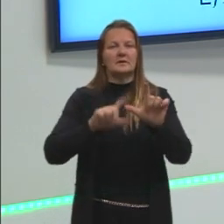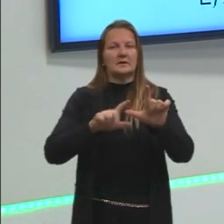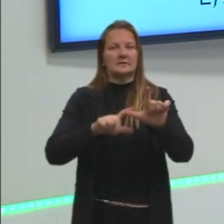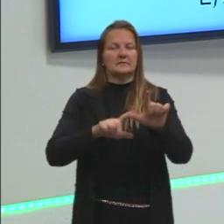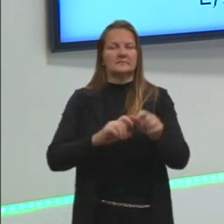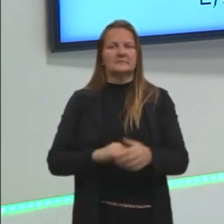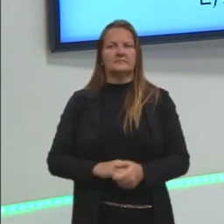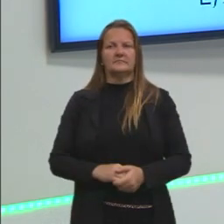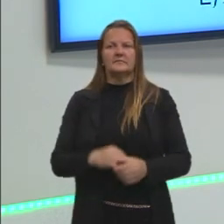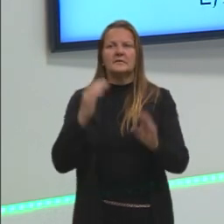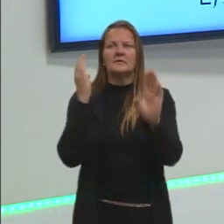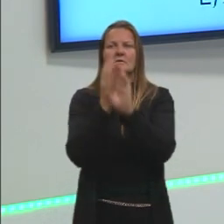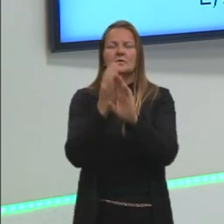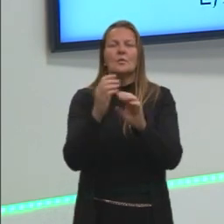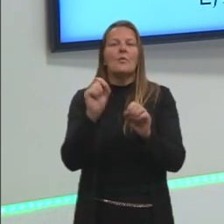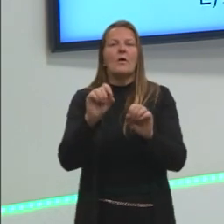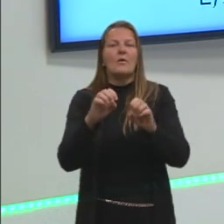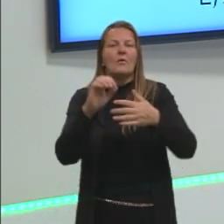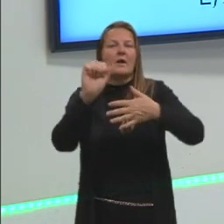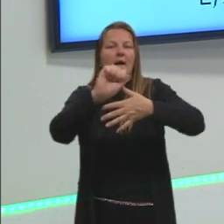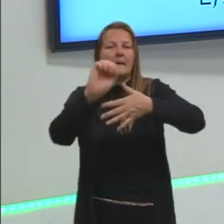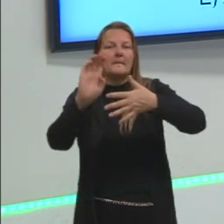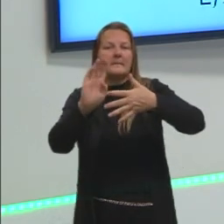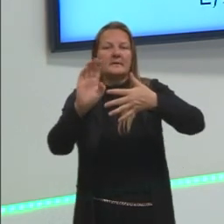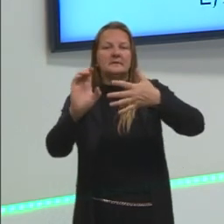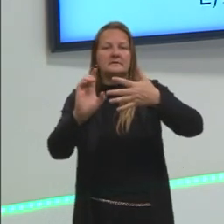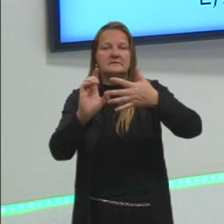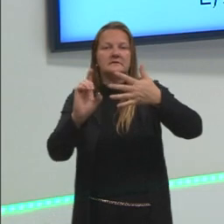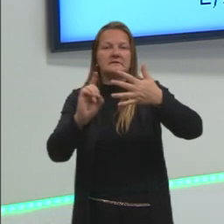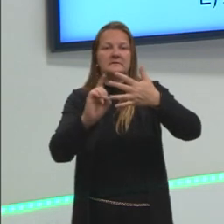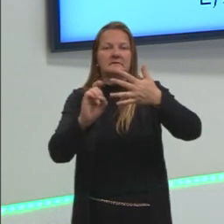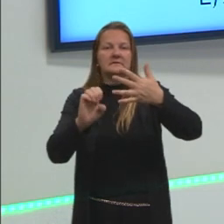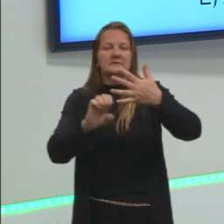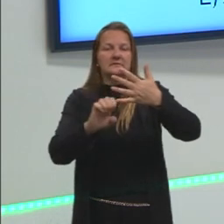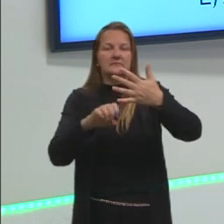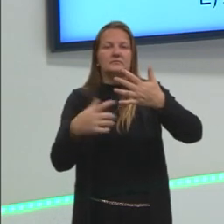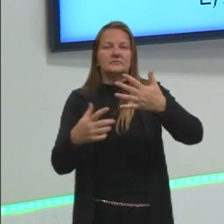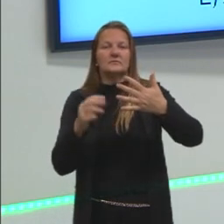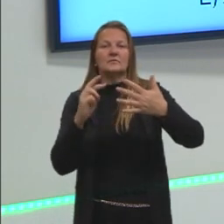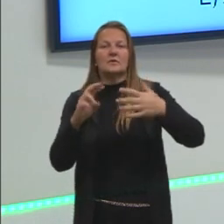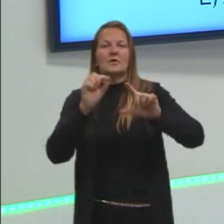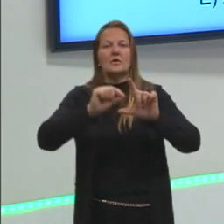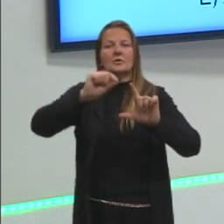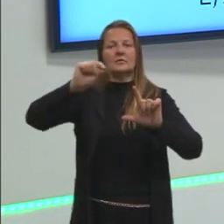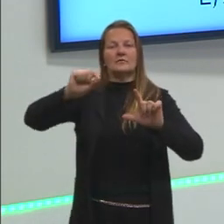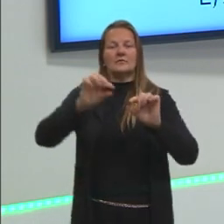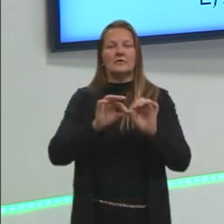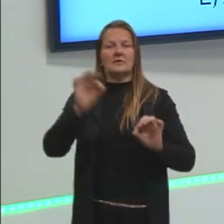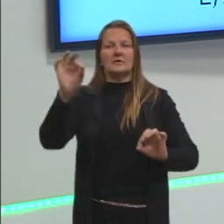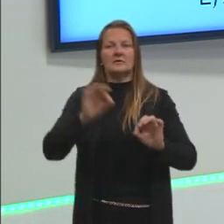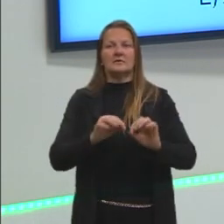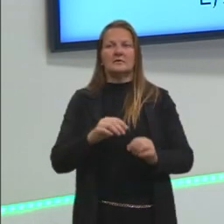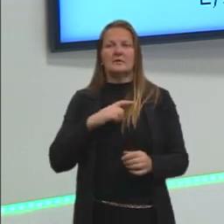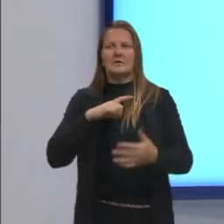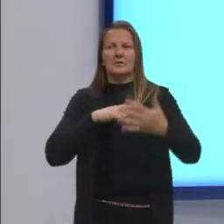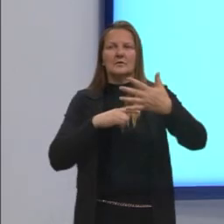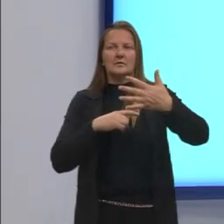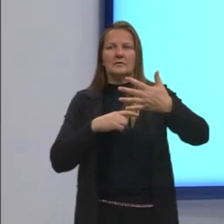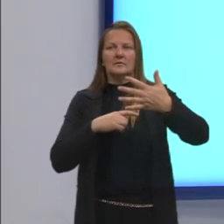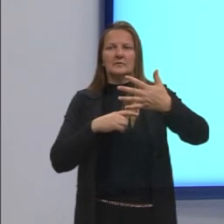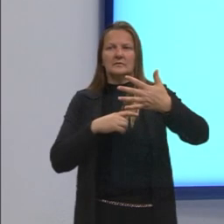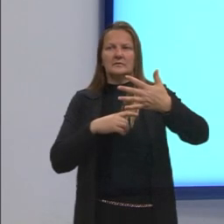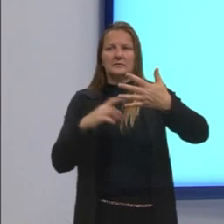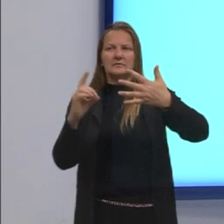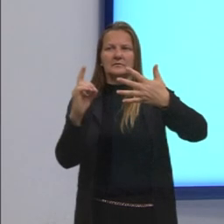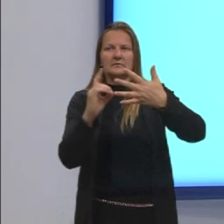conseguimos chegar na expressão algébrica né que traduz esse nosso gráfico essa reta Então marcamos alternativa